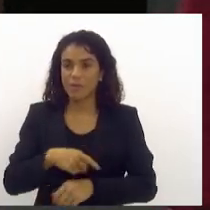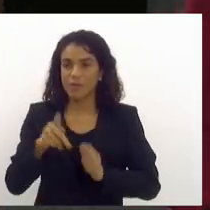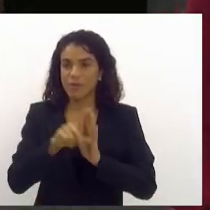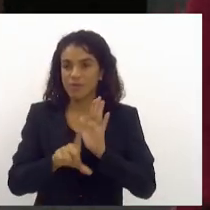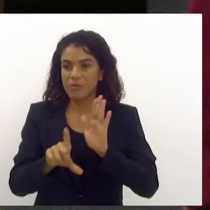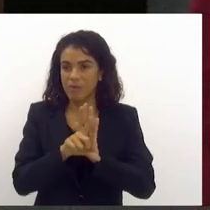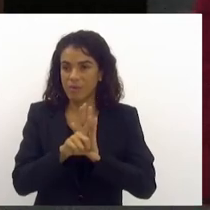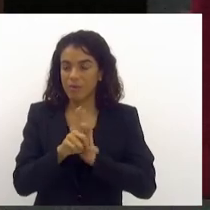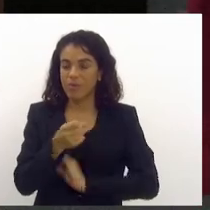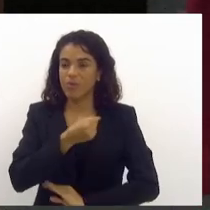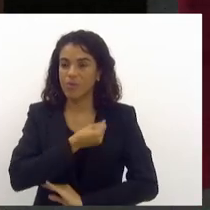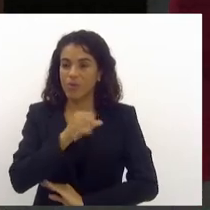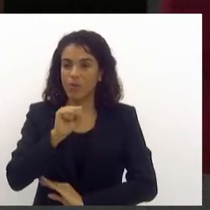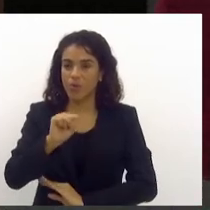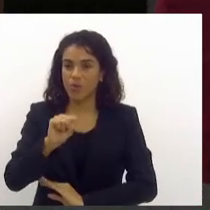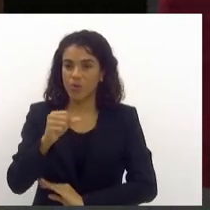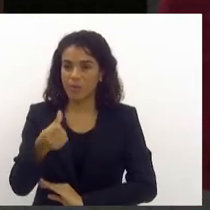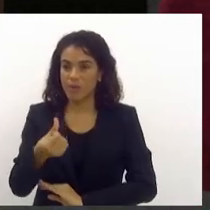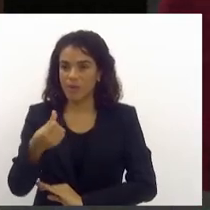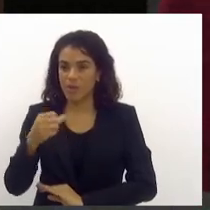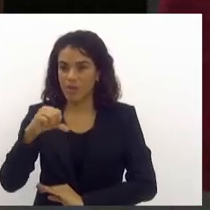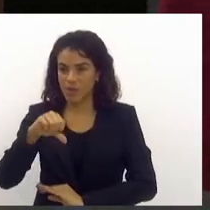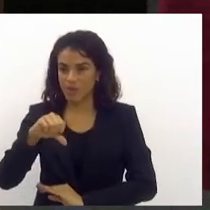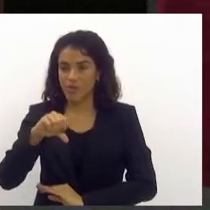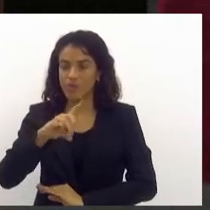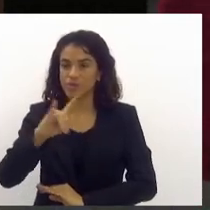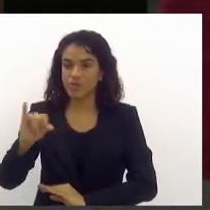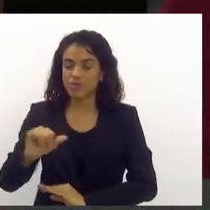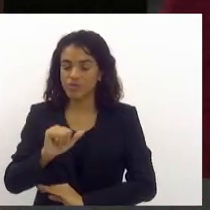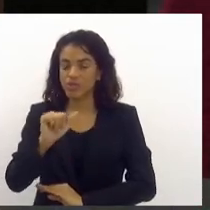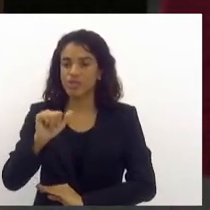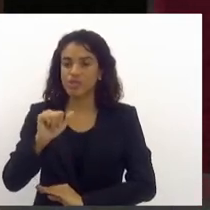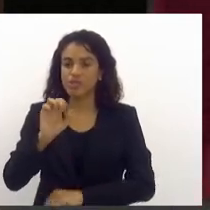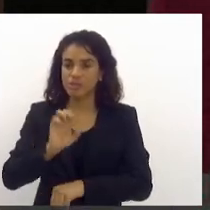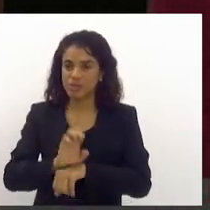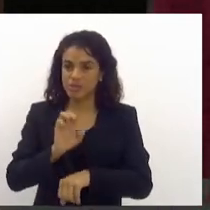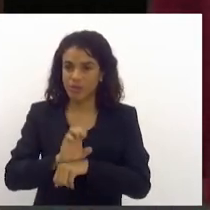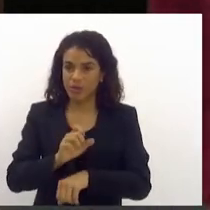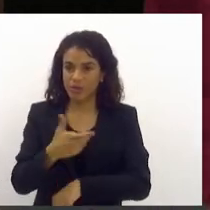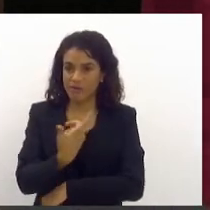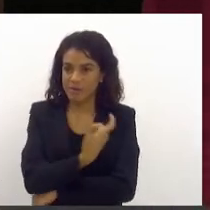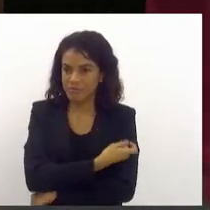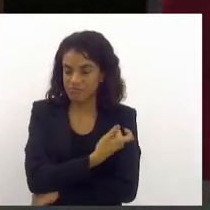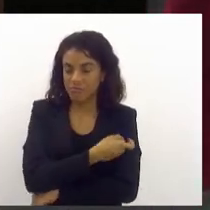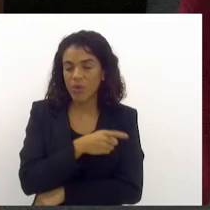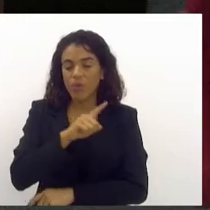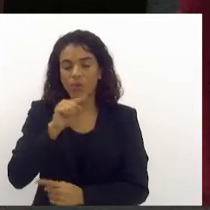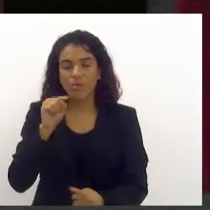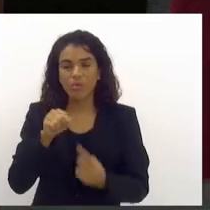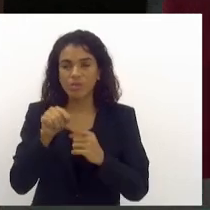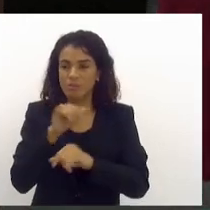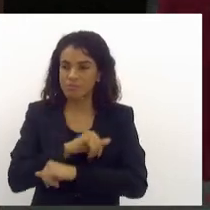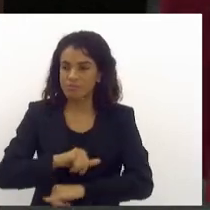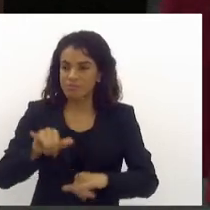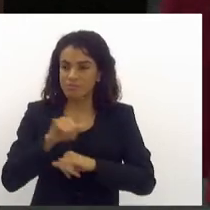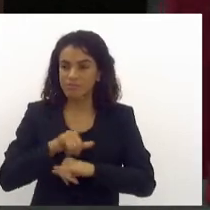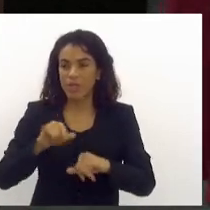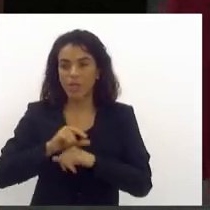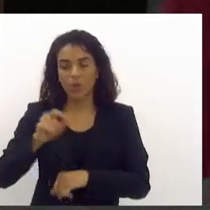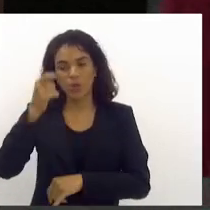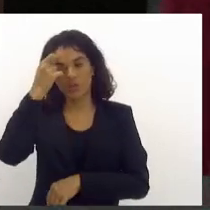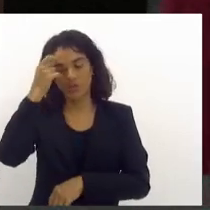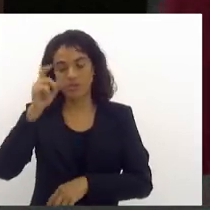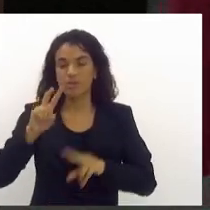de lei número 869, que torna essa data o Dia Estadual da Vacinação, com o objetivo de divulgar, mobilizar e conscientizar